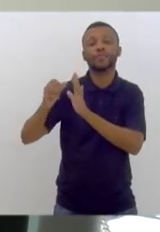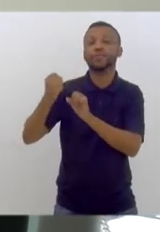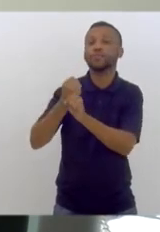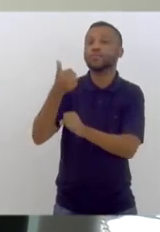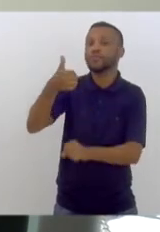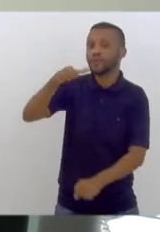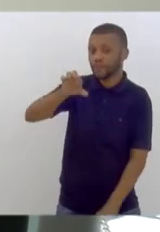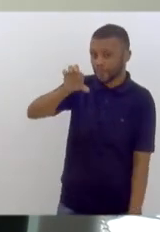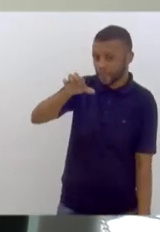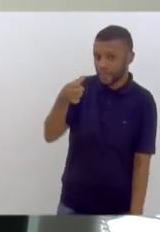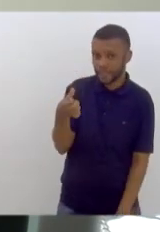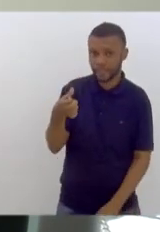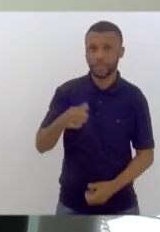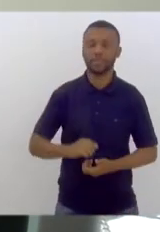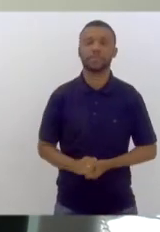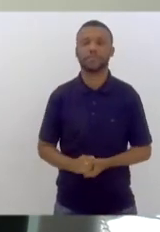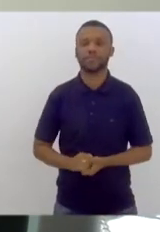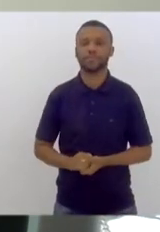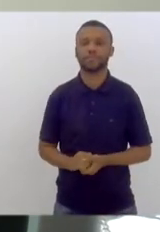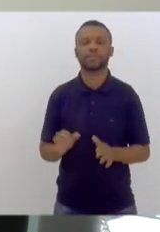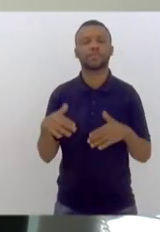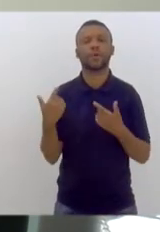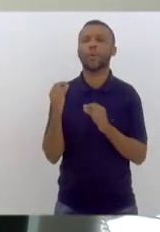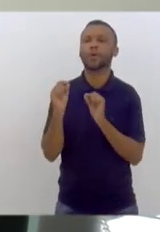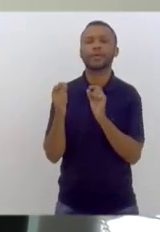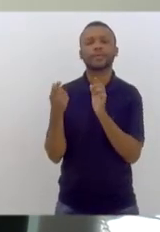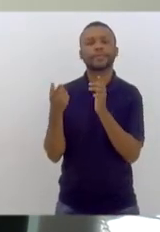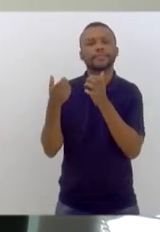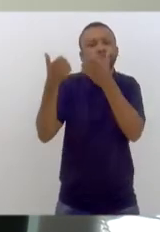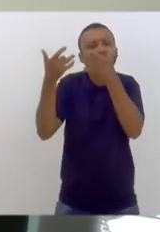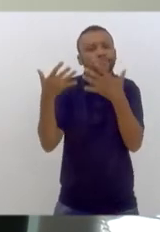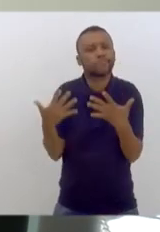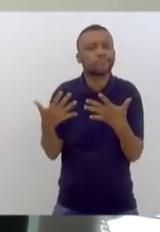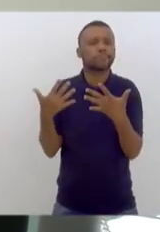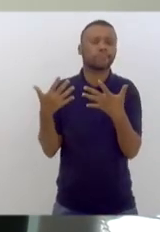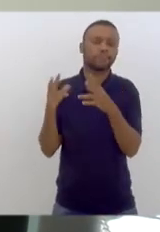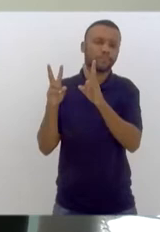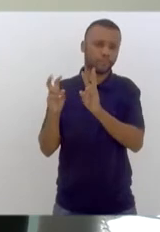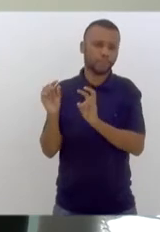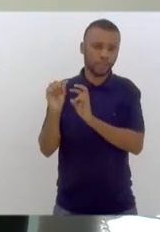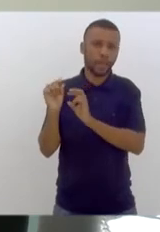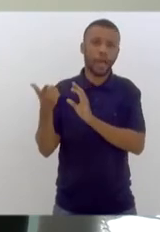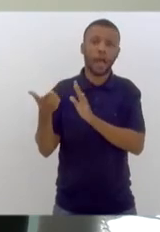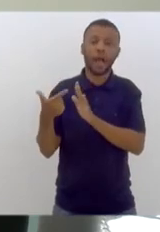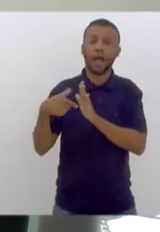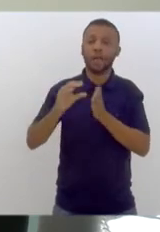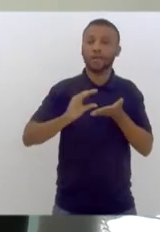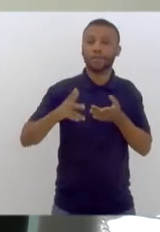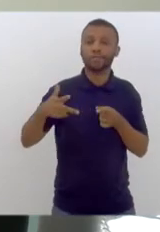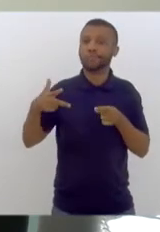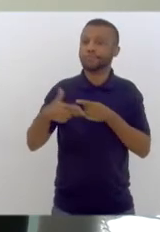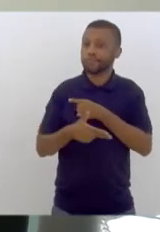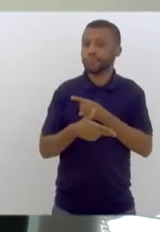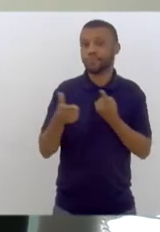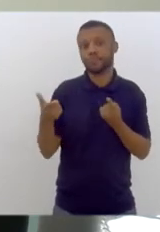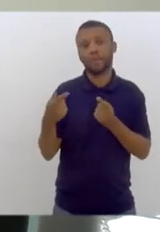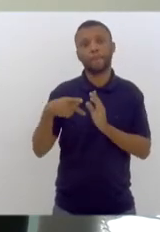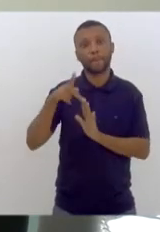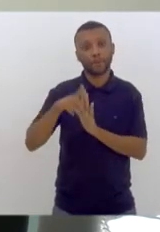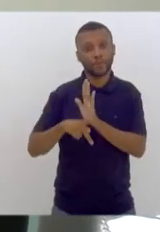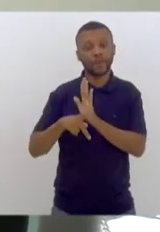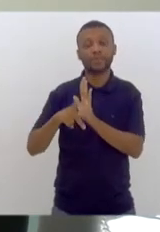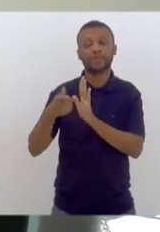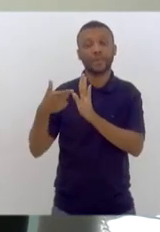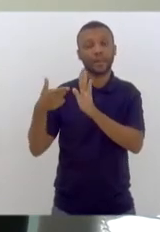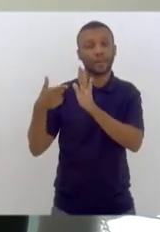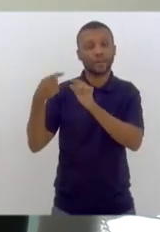96. Então, que seria necessário a retirada do projeto da